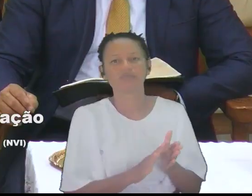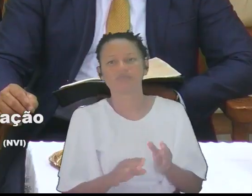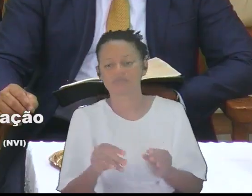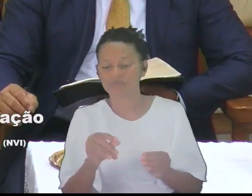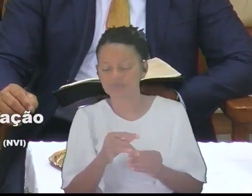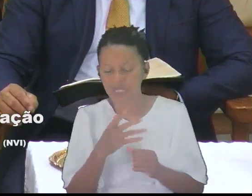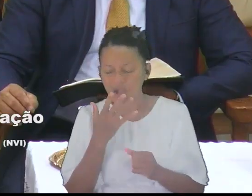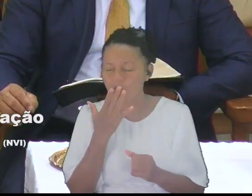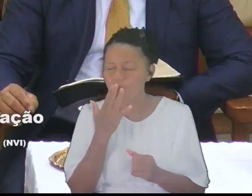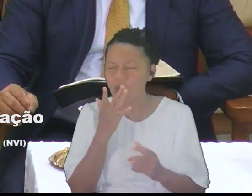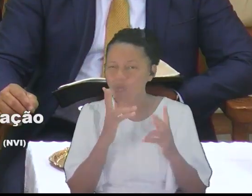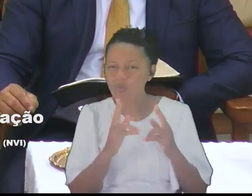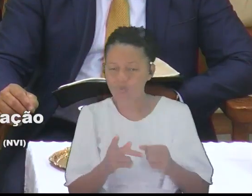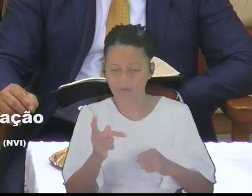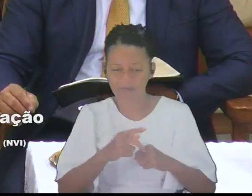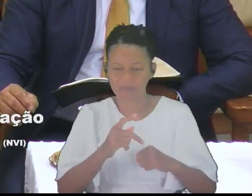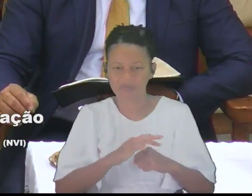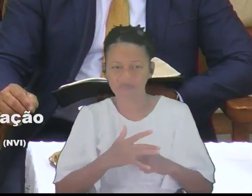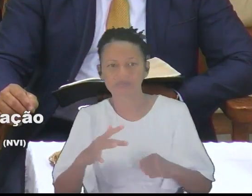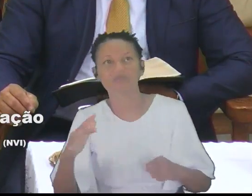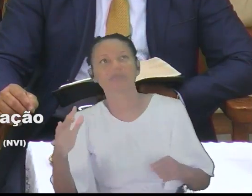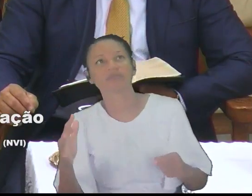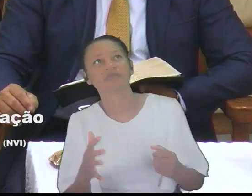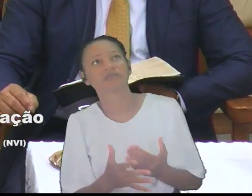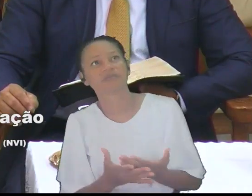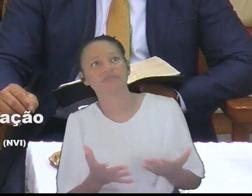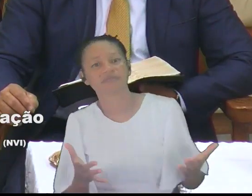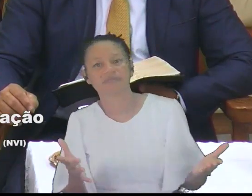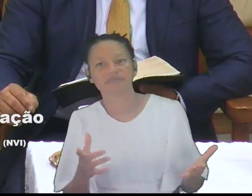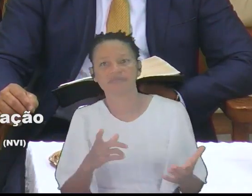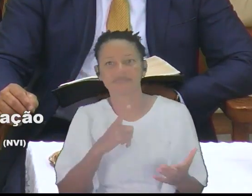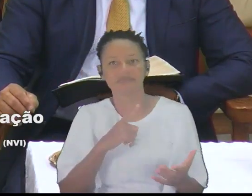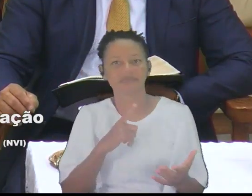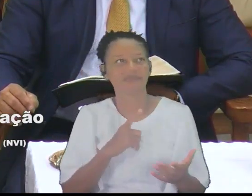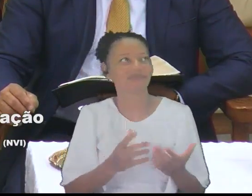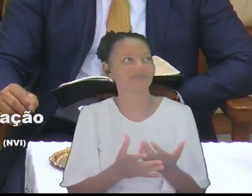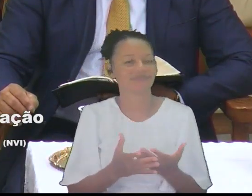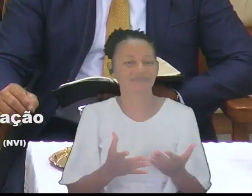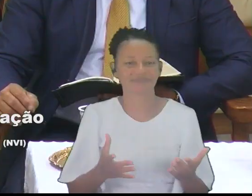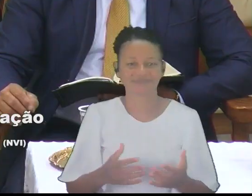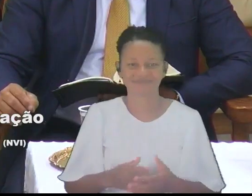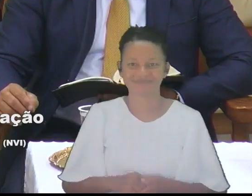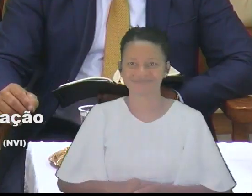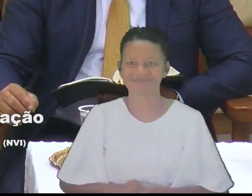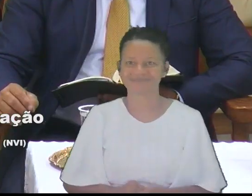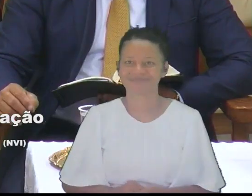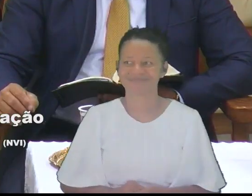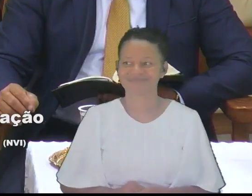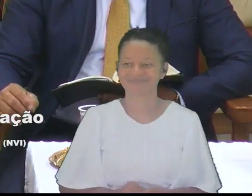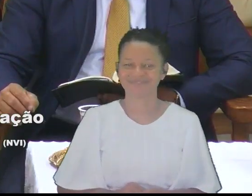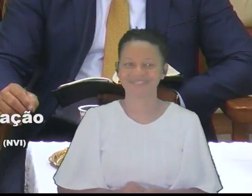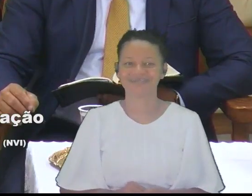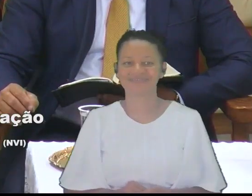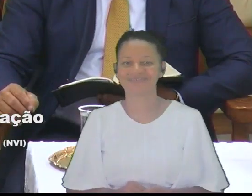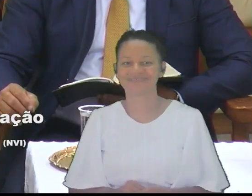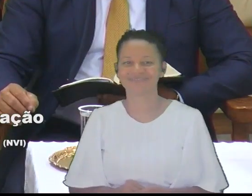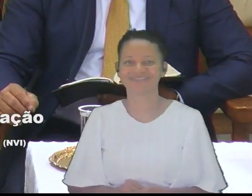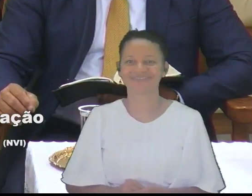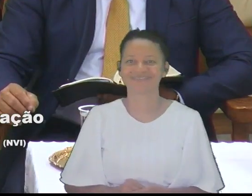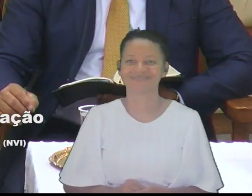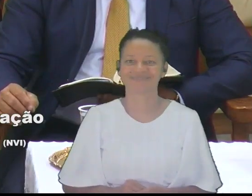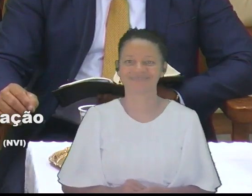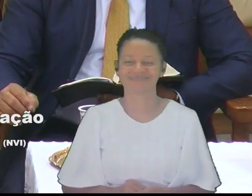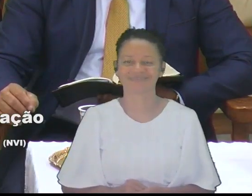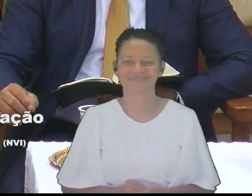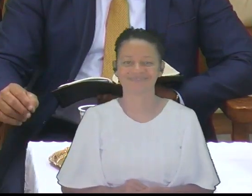de mármore. E o que era que eles faziam, irmãos? Eles passavam nos buracos, glória a Deus, e tapavam